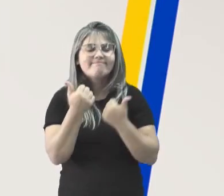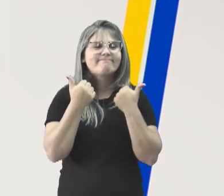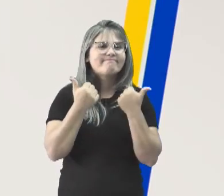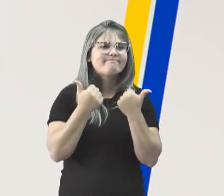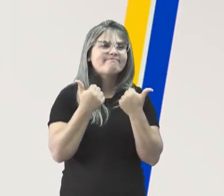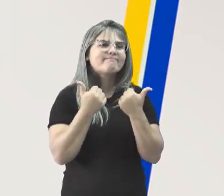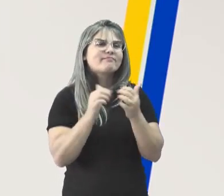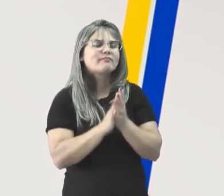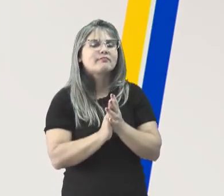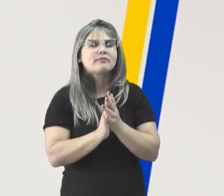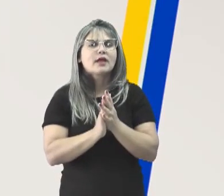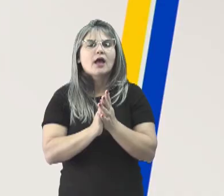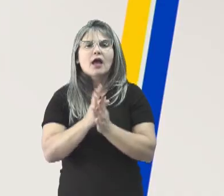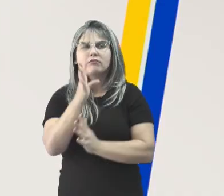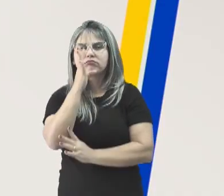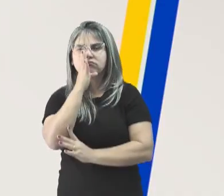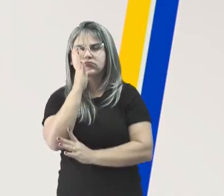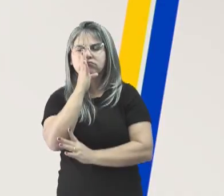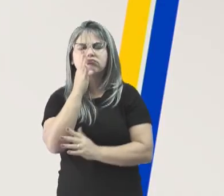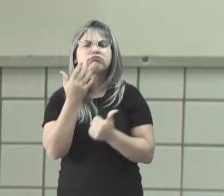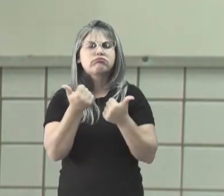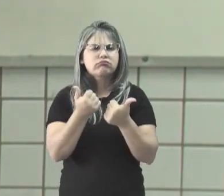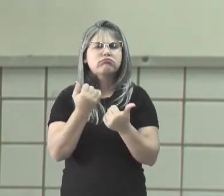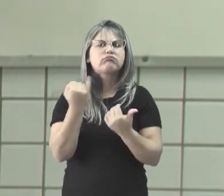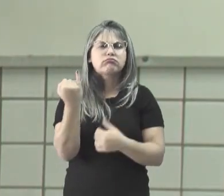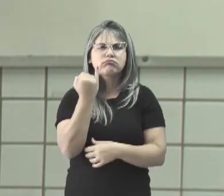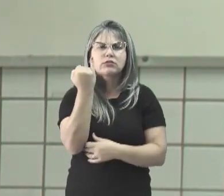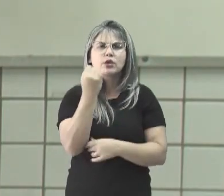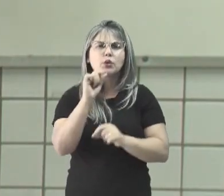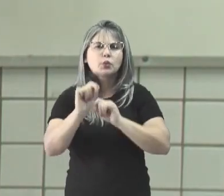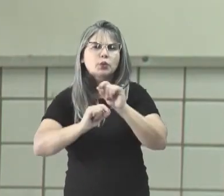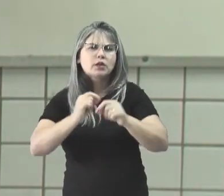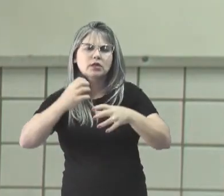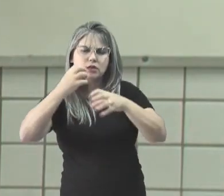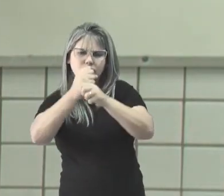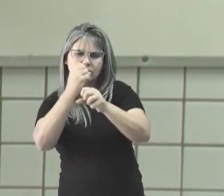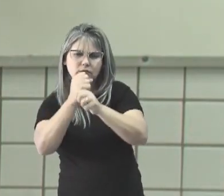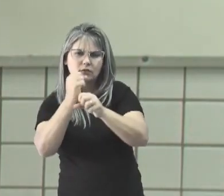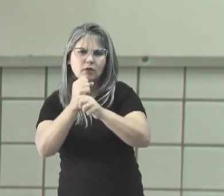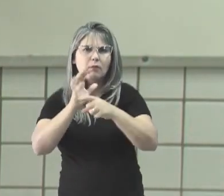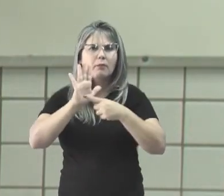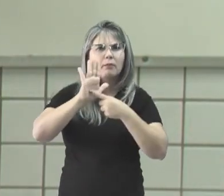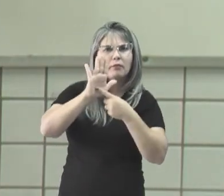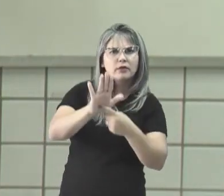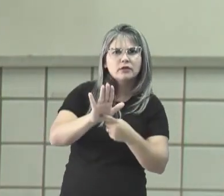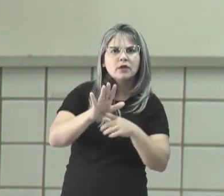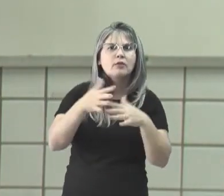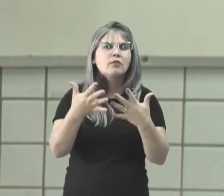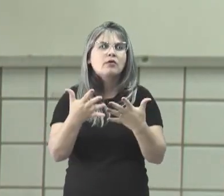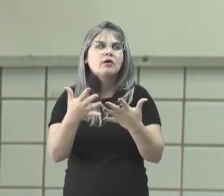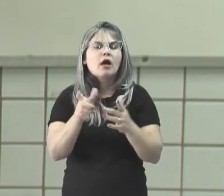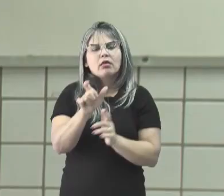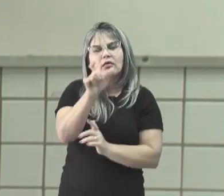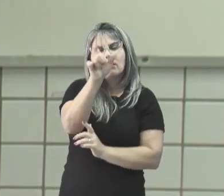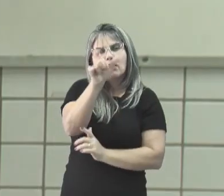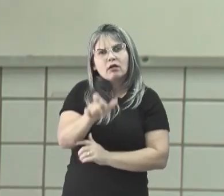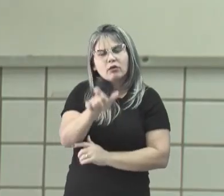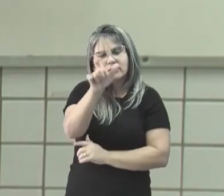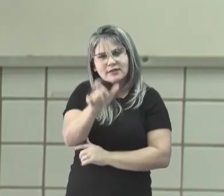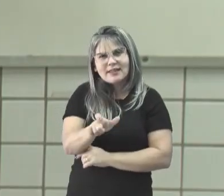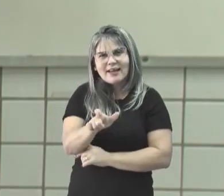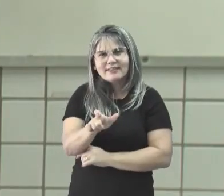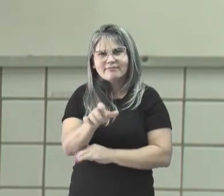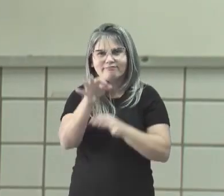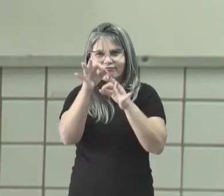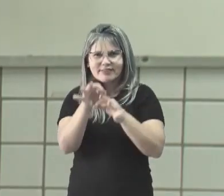bem interessante, onde a gente trabalha aqui com as proporções, certo? A gente tem aqui, ó, uma